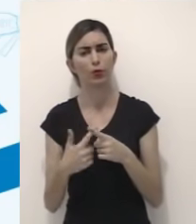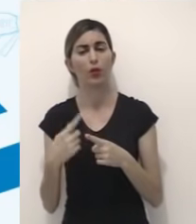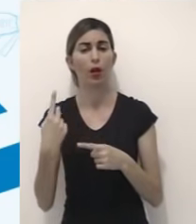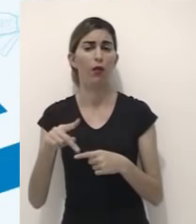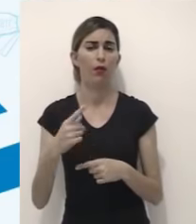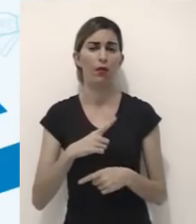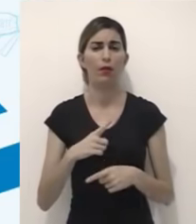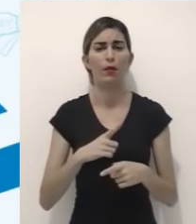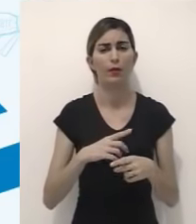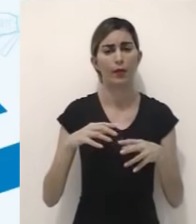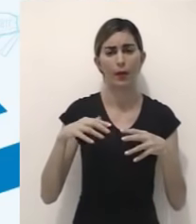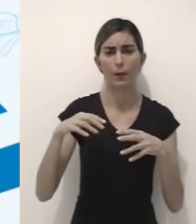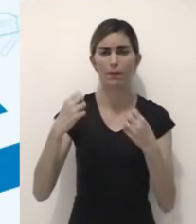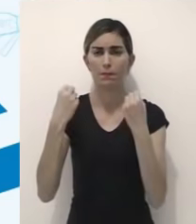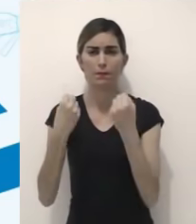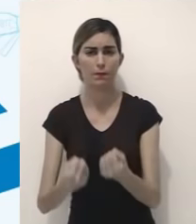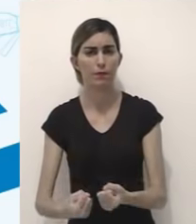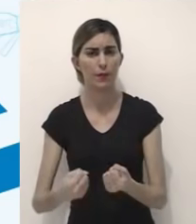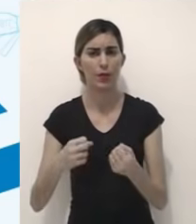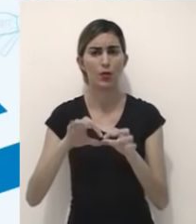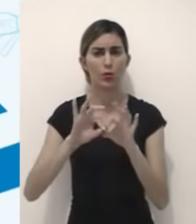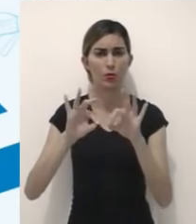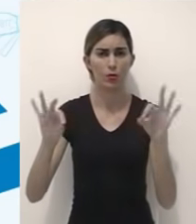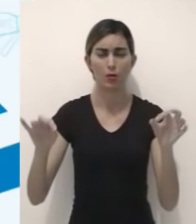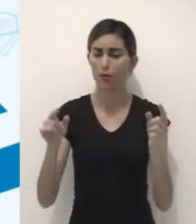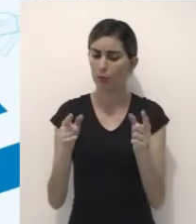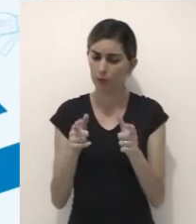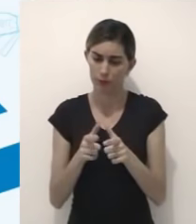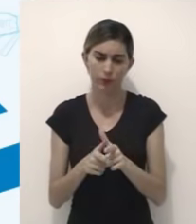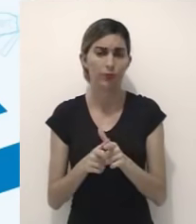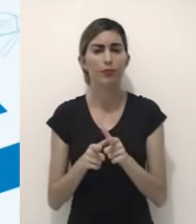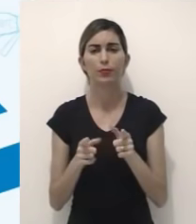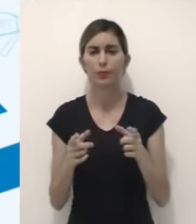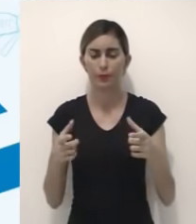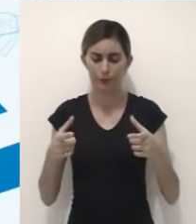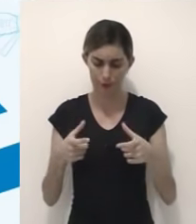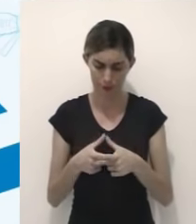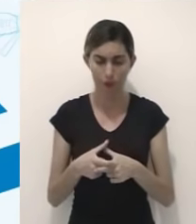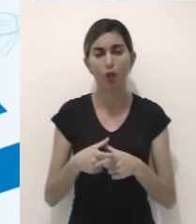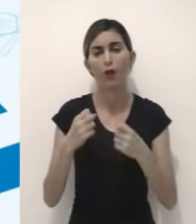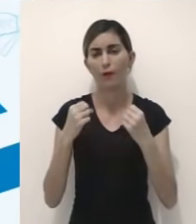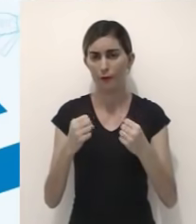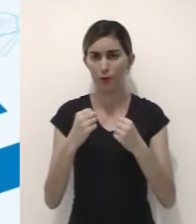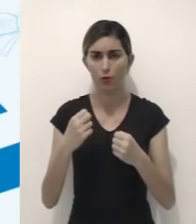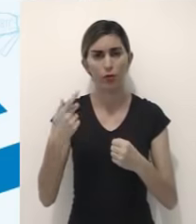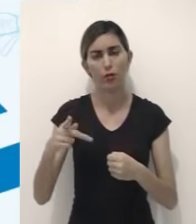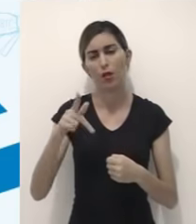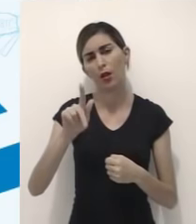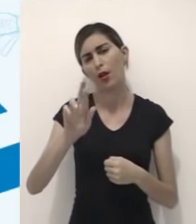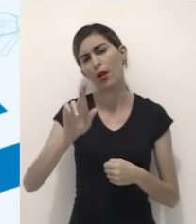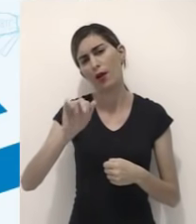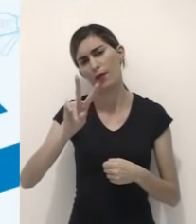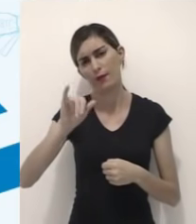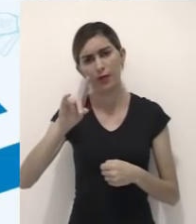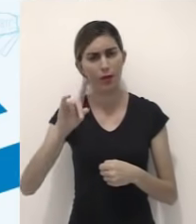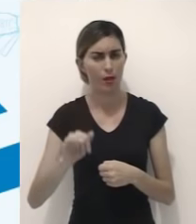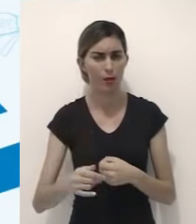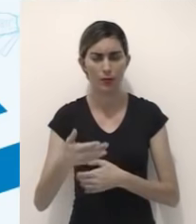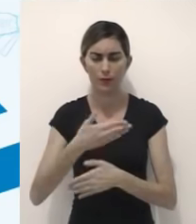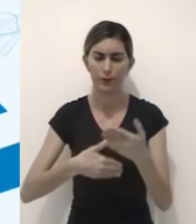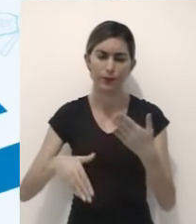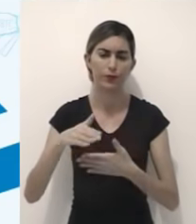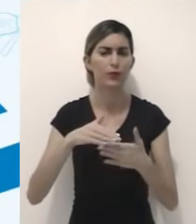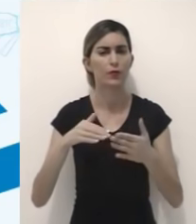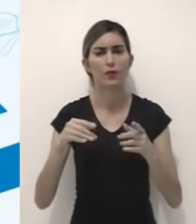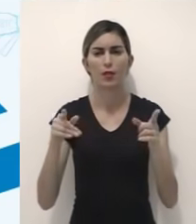bem menor? Porque ela tem uma massa e um diâmetro bem menor. Tá? Então, a força de gravidade, o valor da gravidade